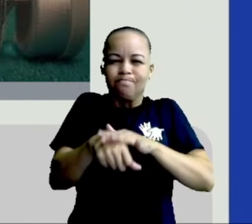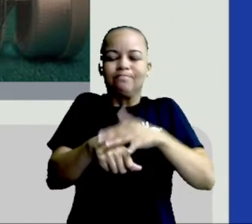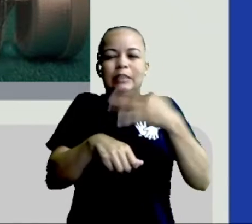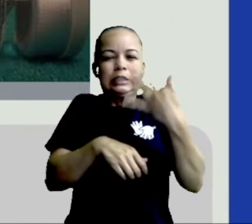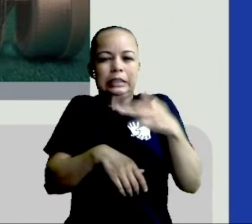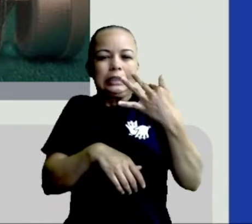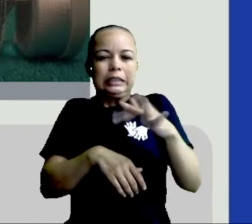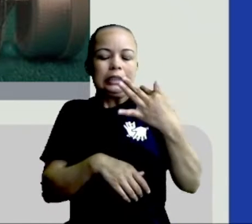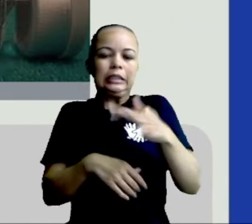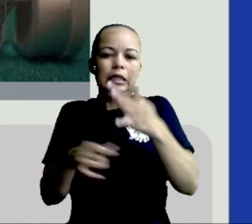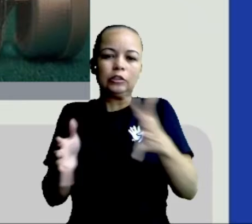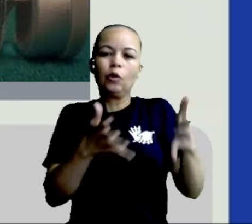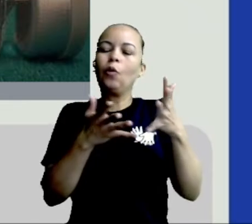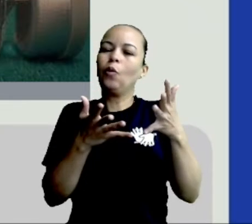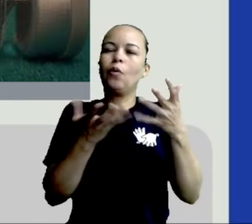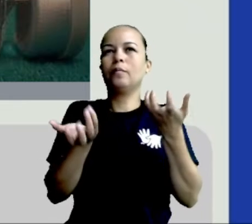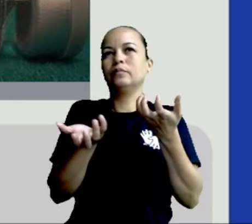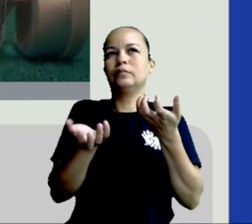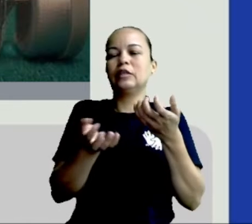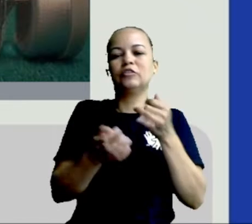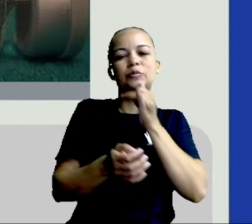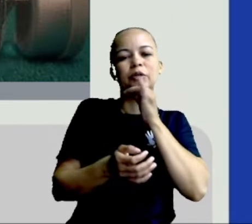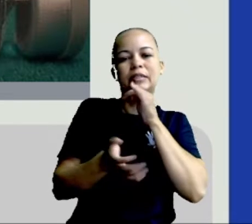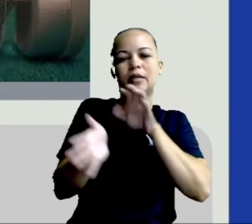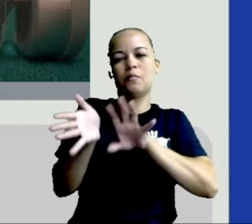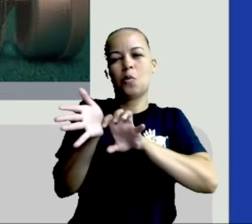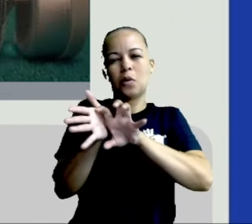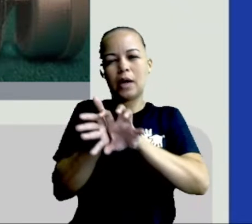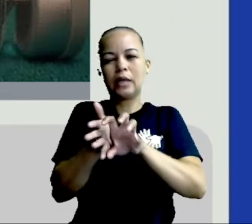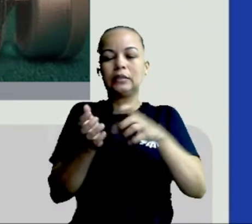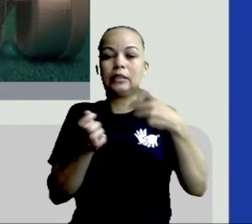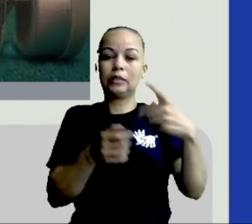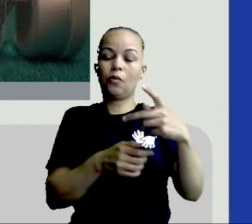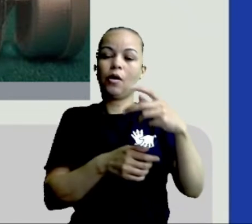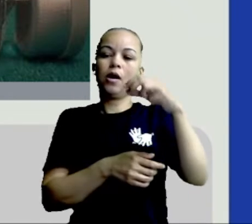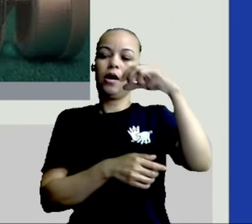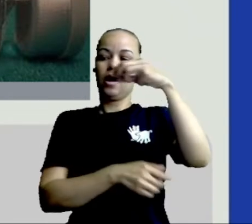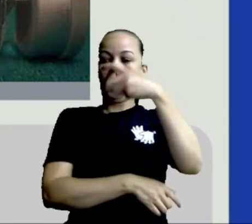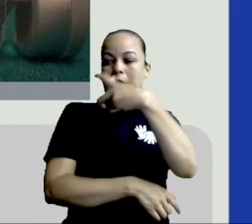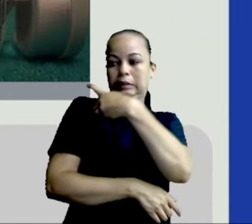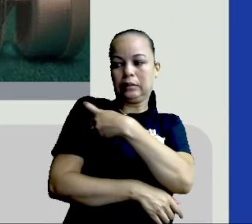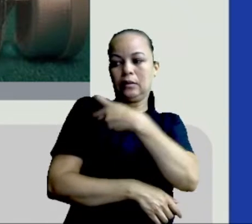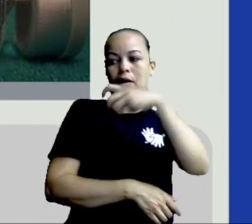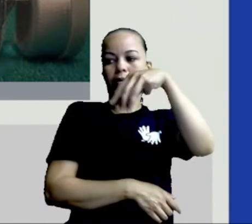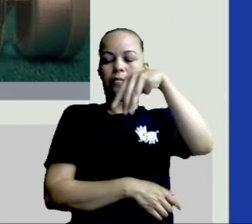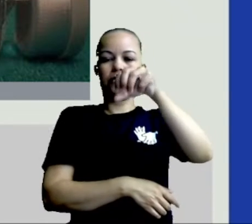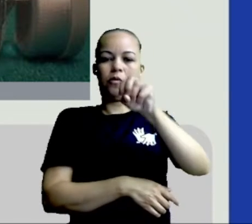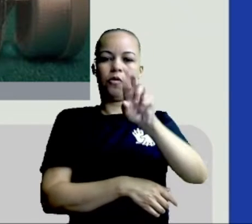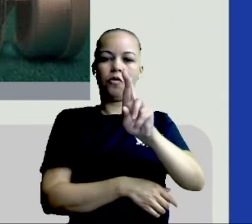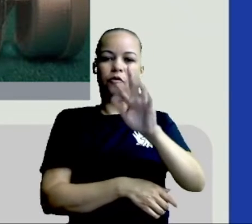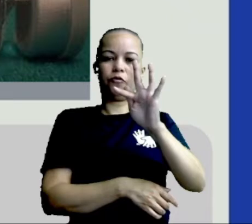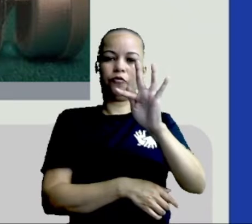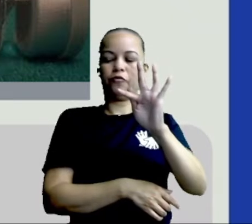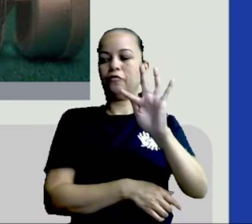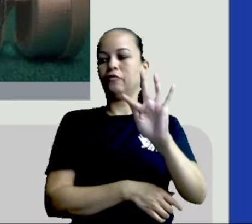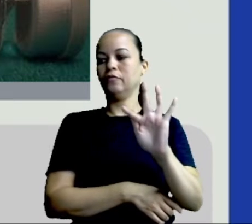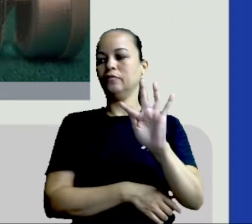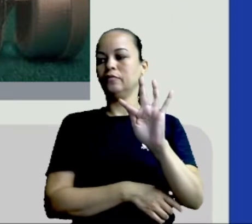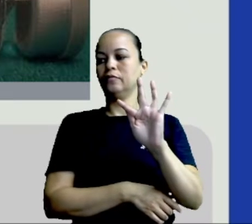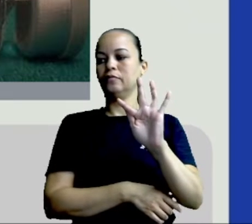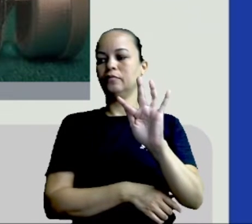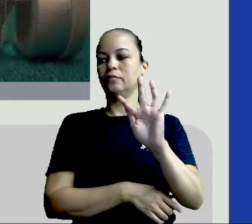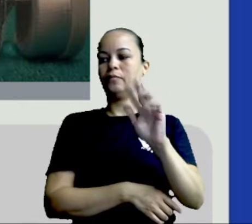doença terminal, muitas vezes o câncer. E então essa morfina ela é utilizada nesses pacientes para reduzir a